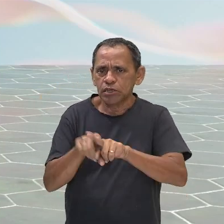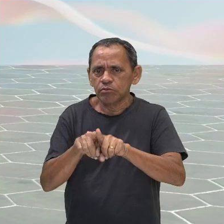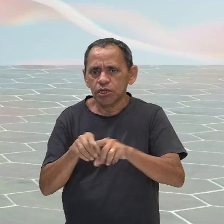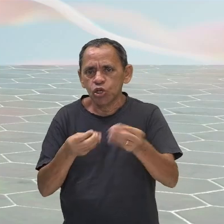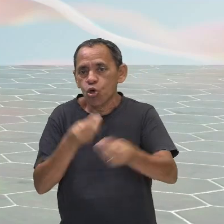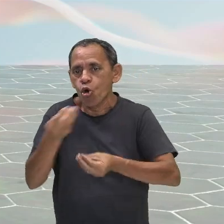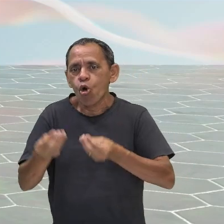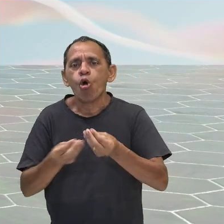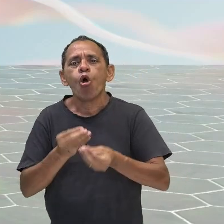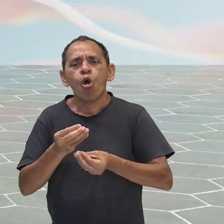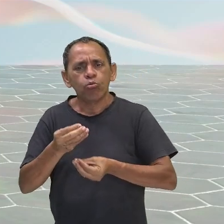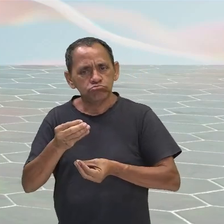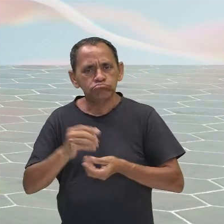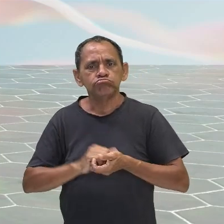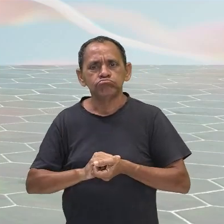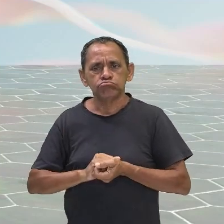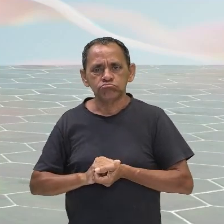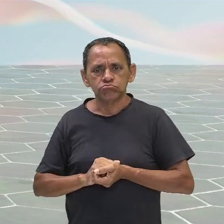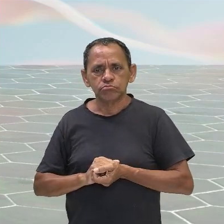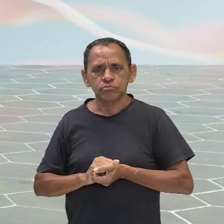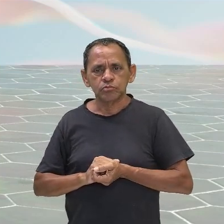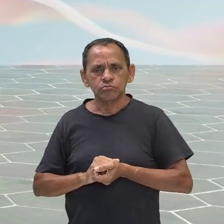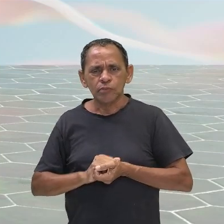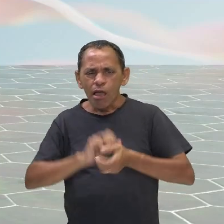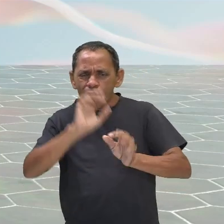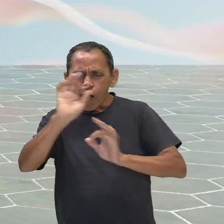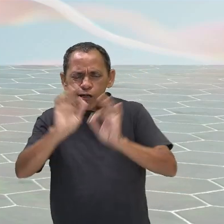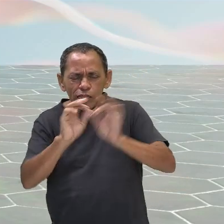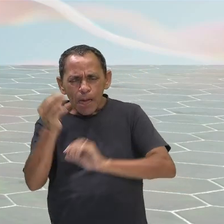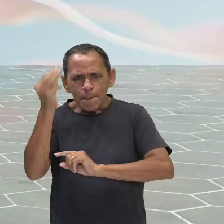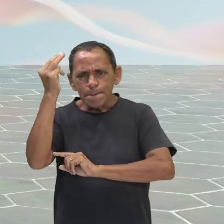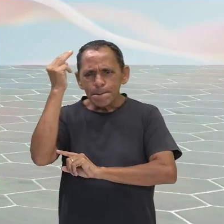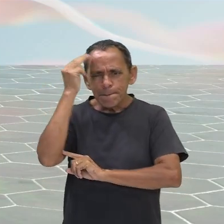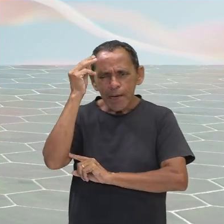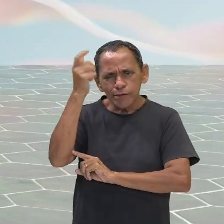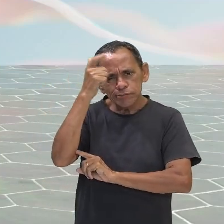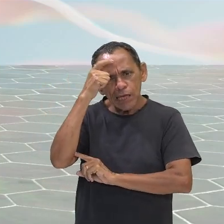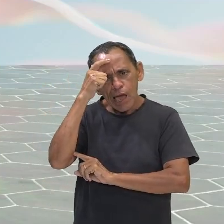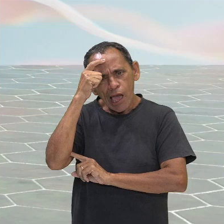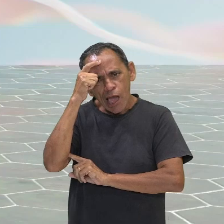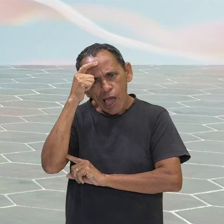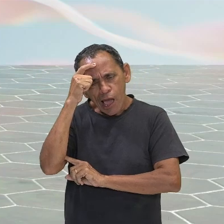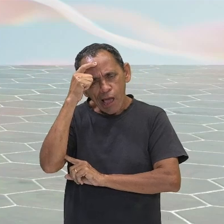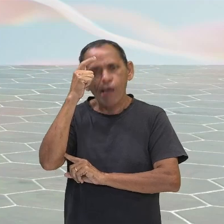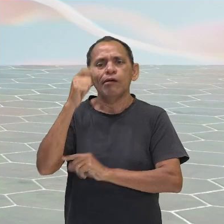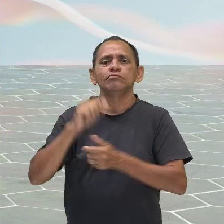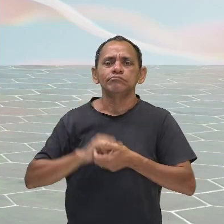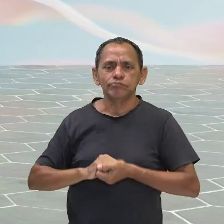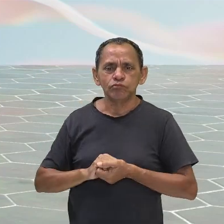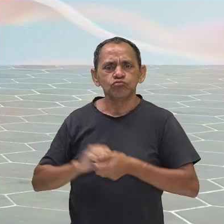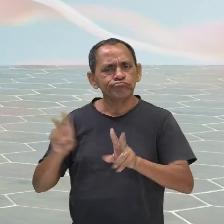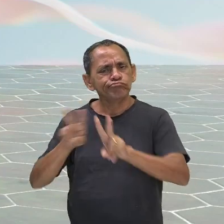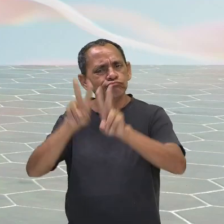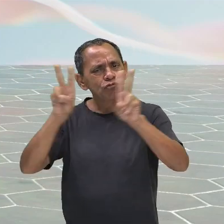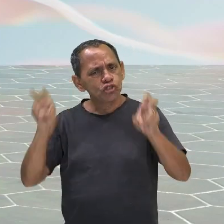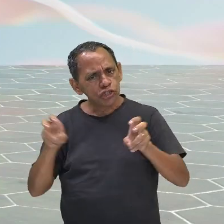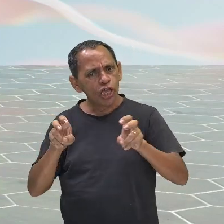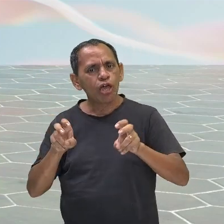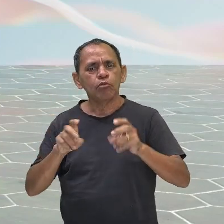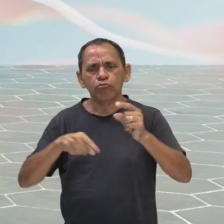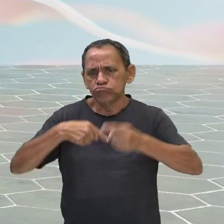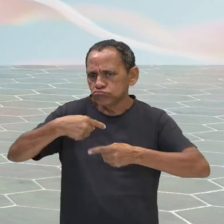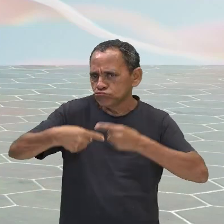Mexe tanto com a mente, né, masculina a respeito aí da reprodução humana, né,